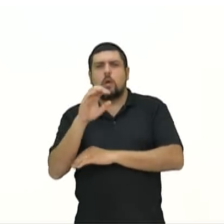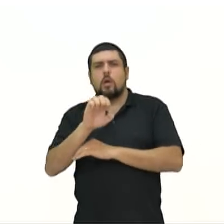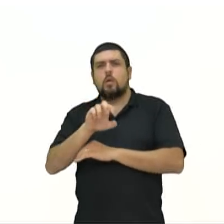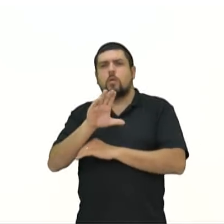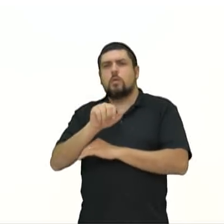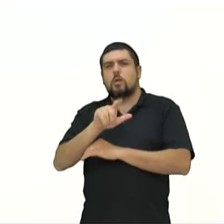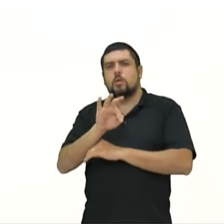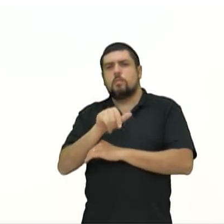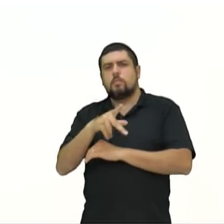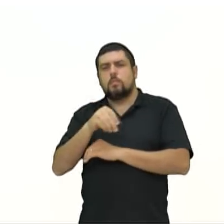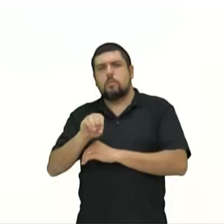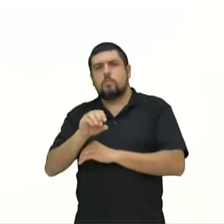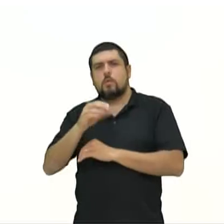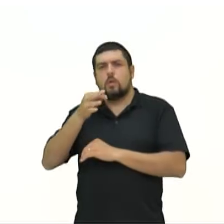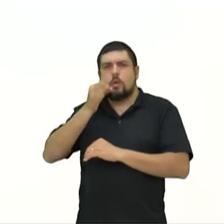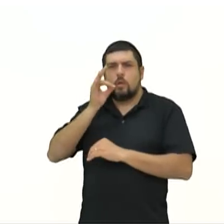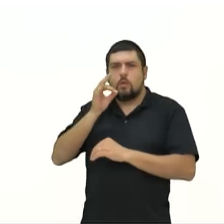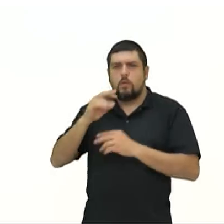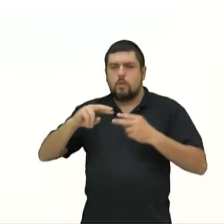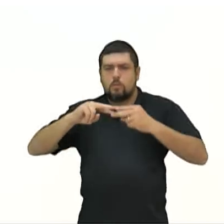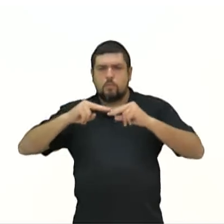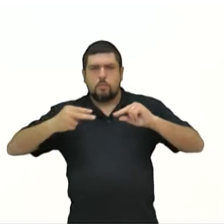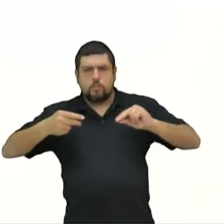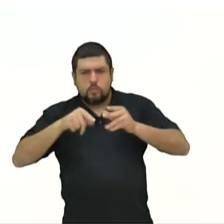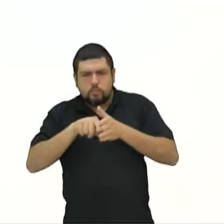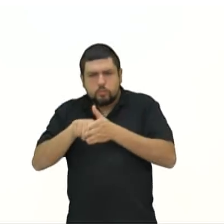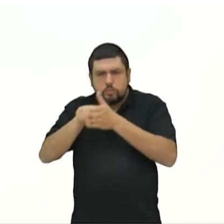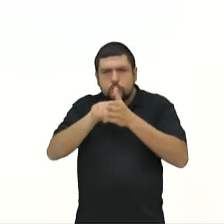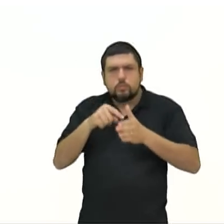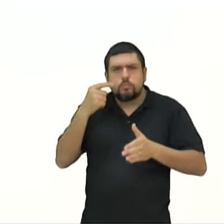o genoma de um organismo significa descobrir o quê?